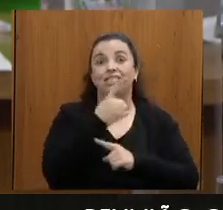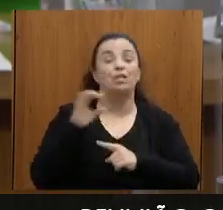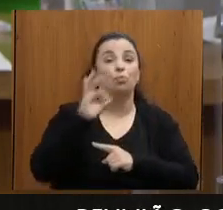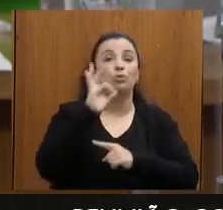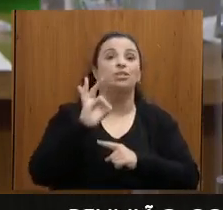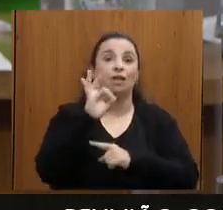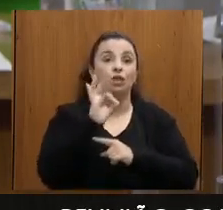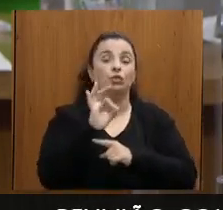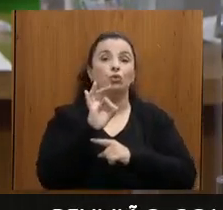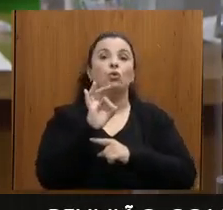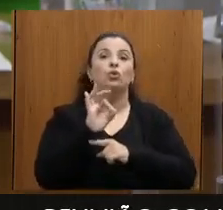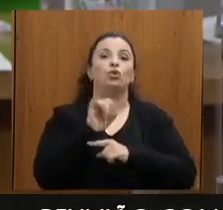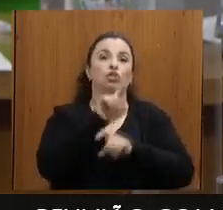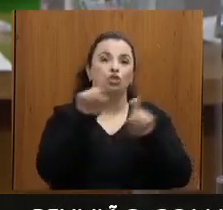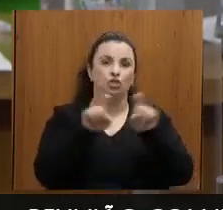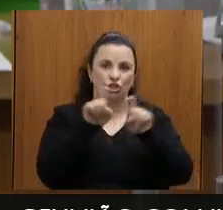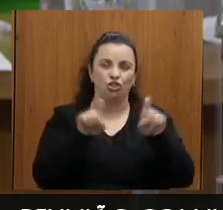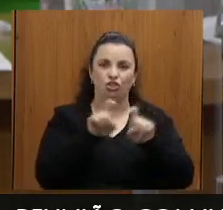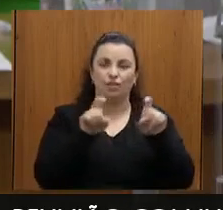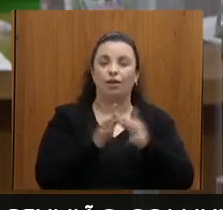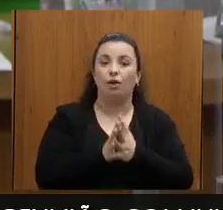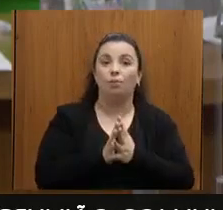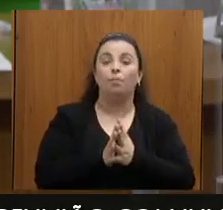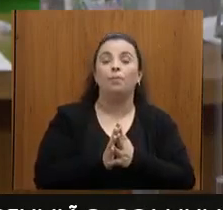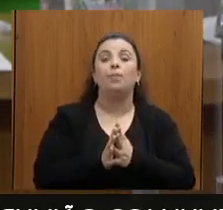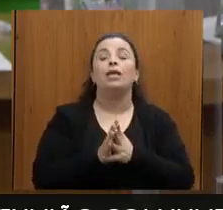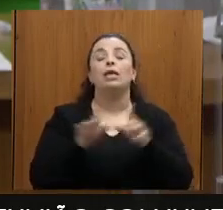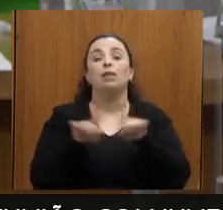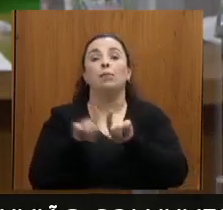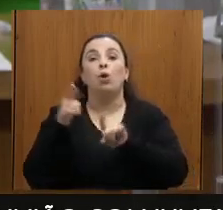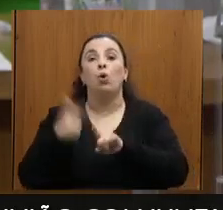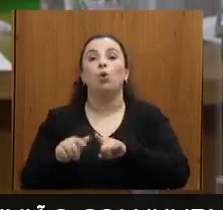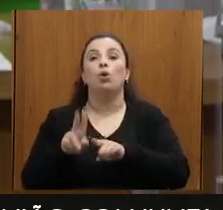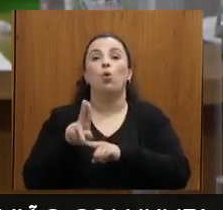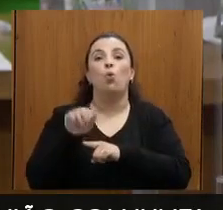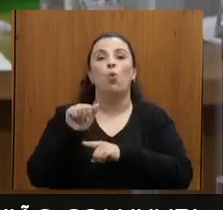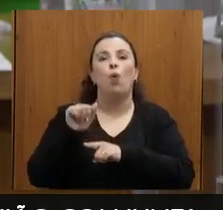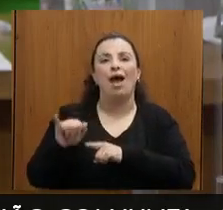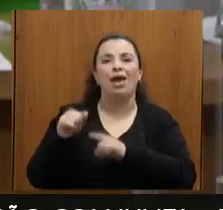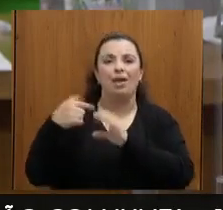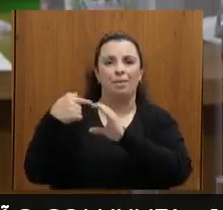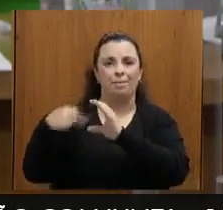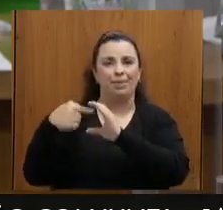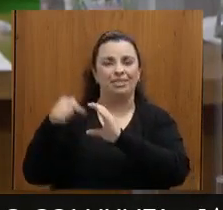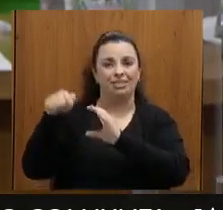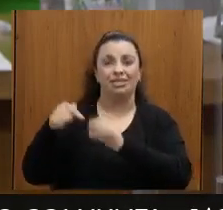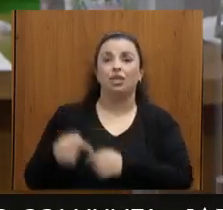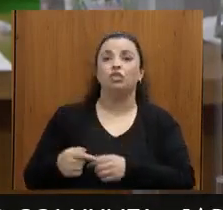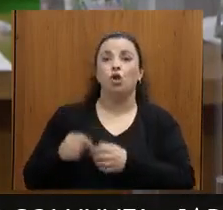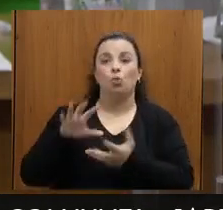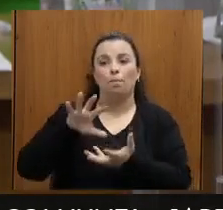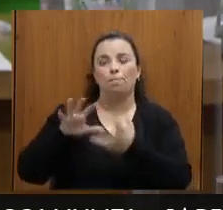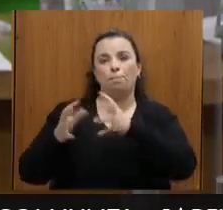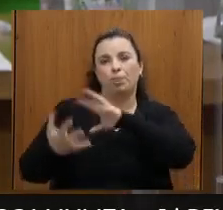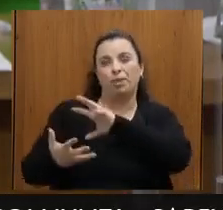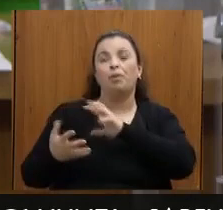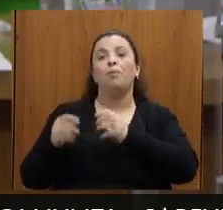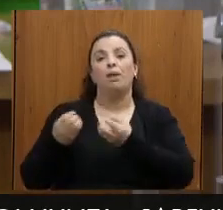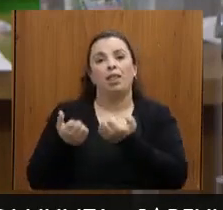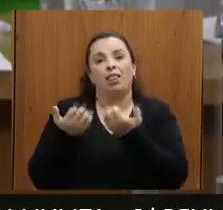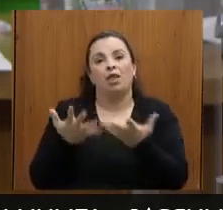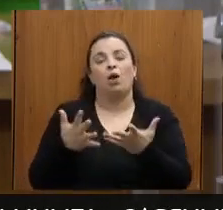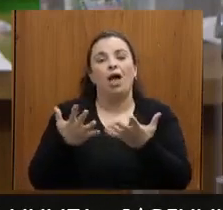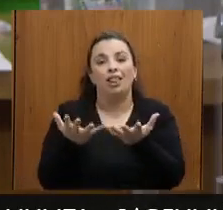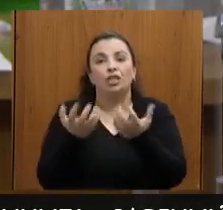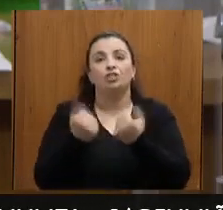A nova UAS, a CEPLAG, que será completamente remodelada para que os serviços sejam cada vez melhores à população. O